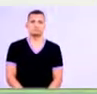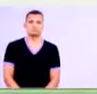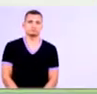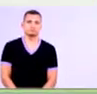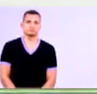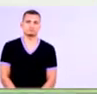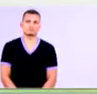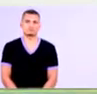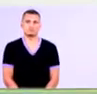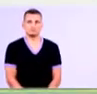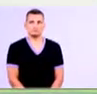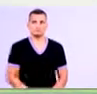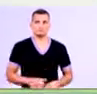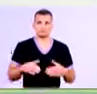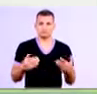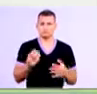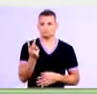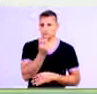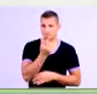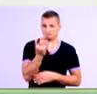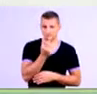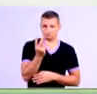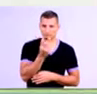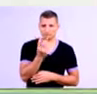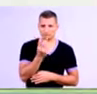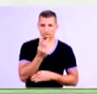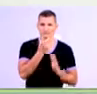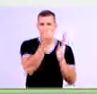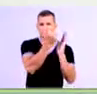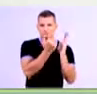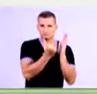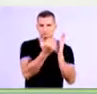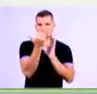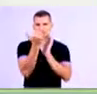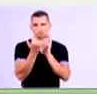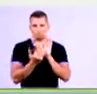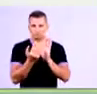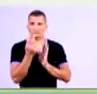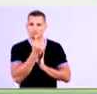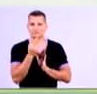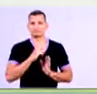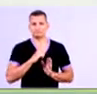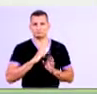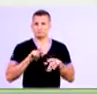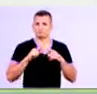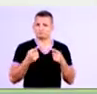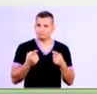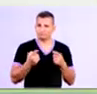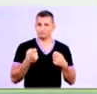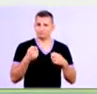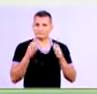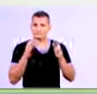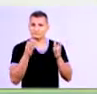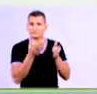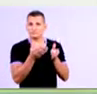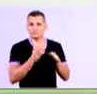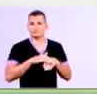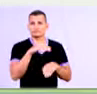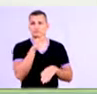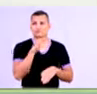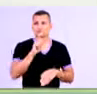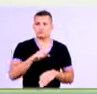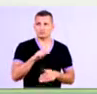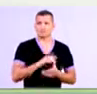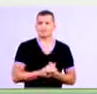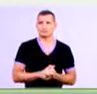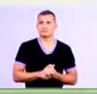Então aí, as duas abordagens, elas existem, mas a que a gente procura dar maior foco é em